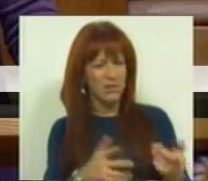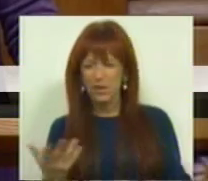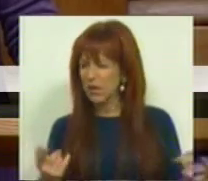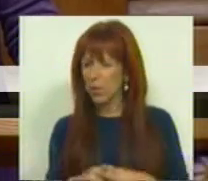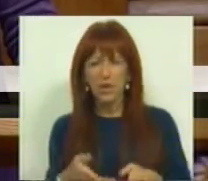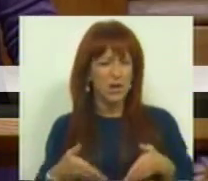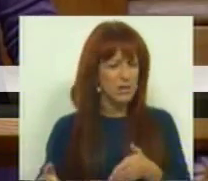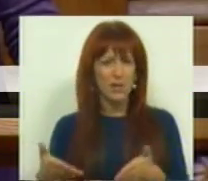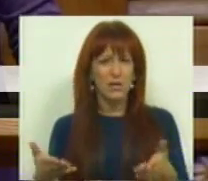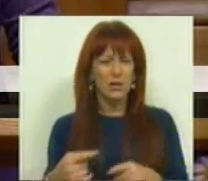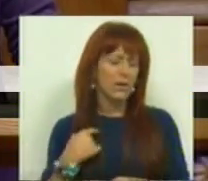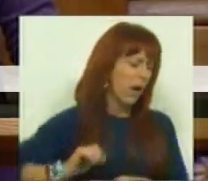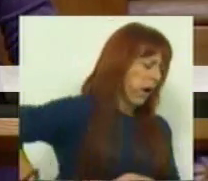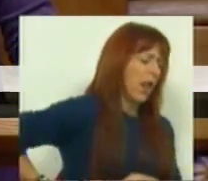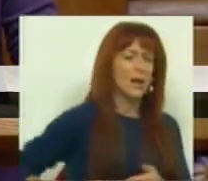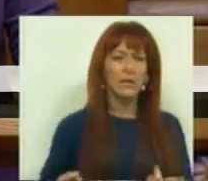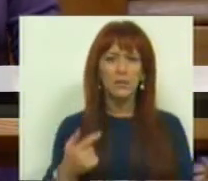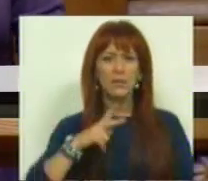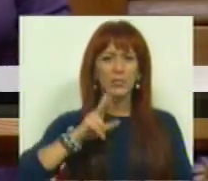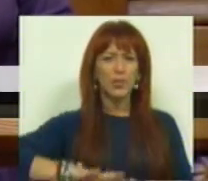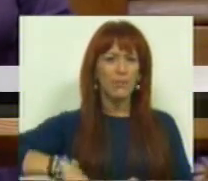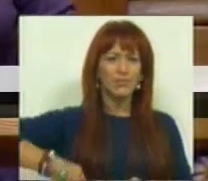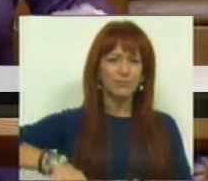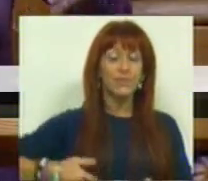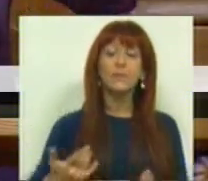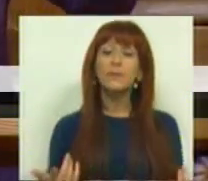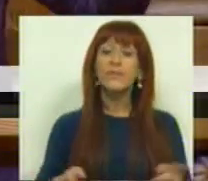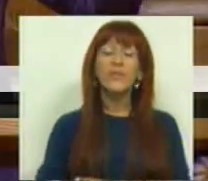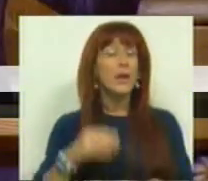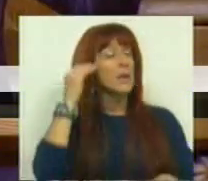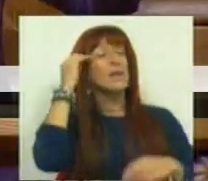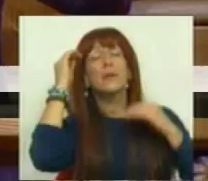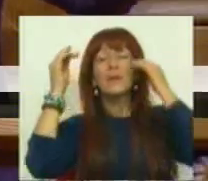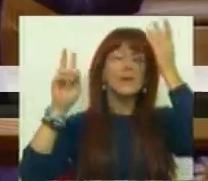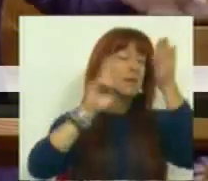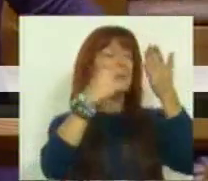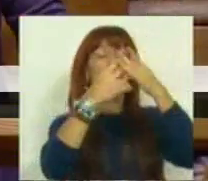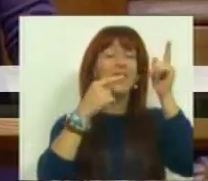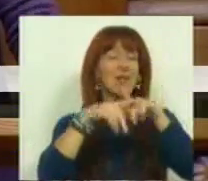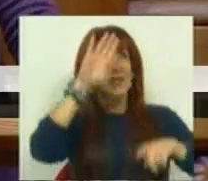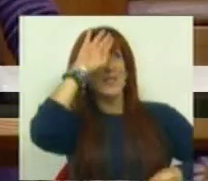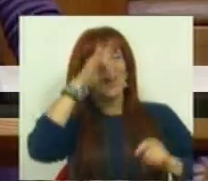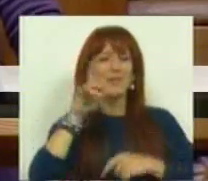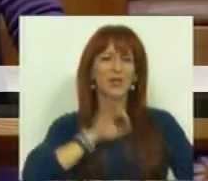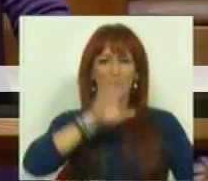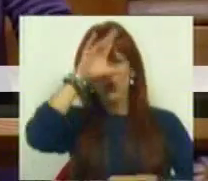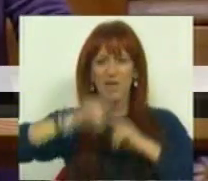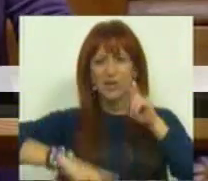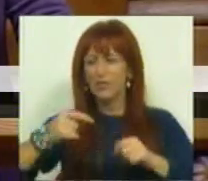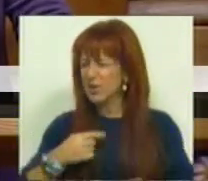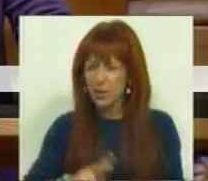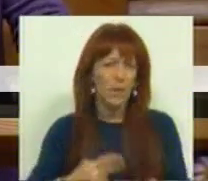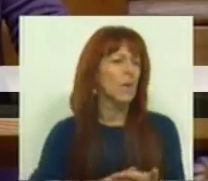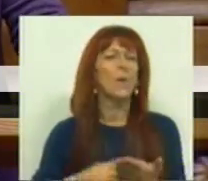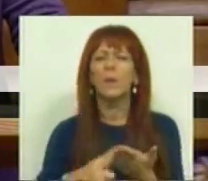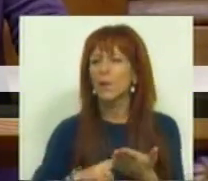é uma estratégia de costas voltadas para o país e estes delírios do Sr. Ministro das Finanças são o